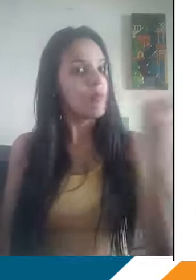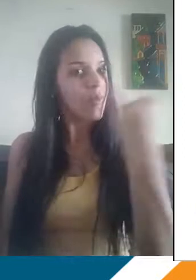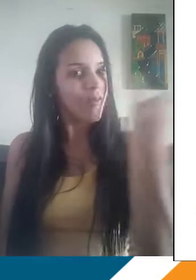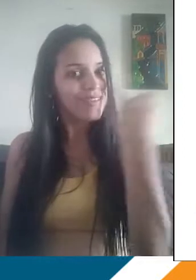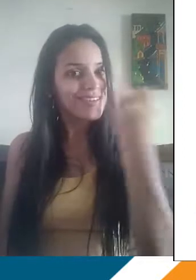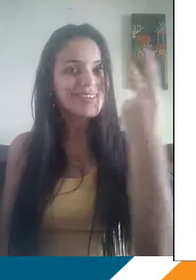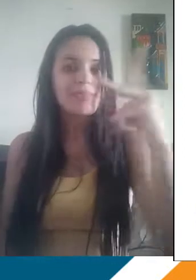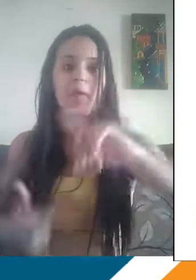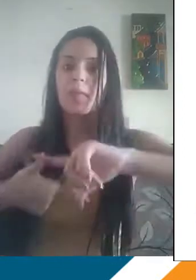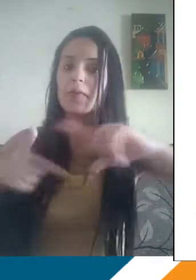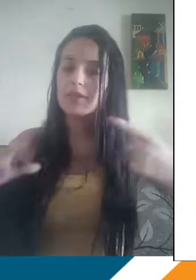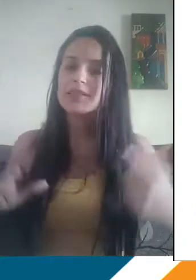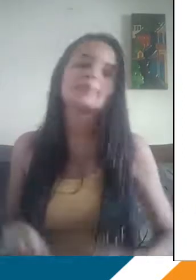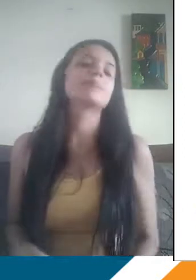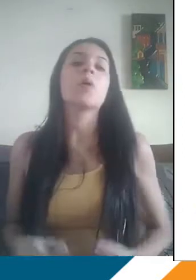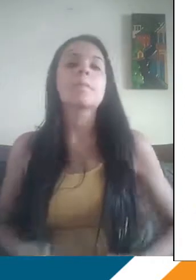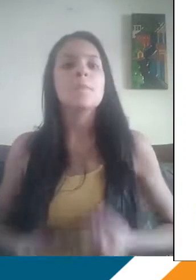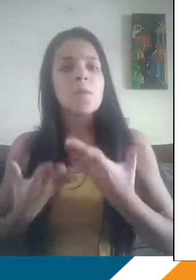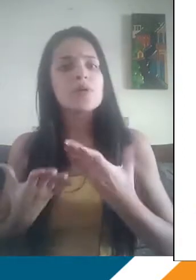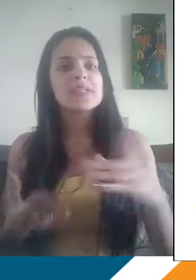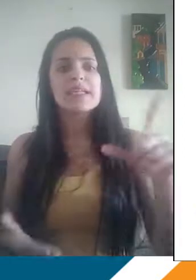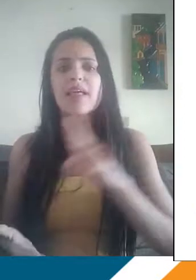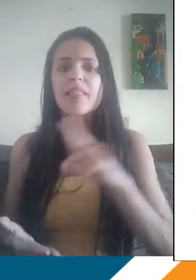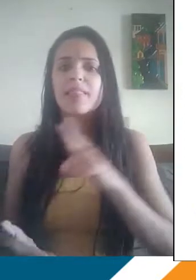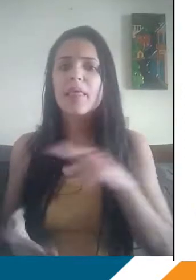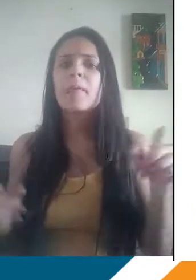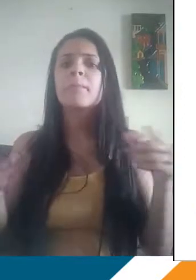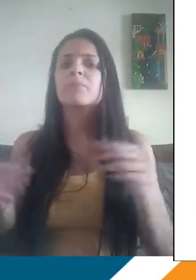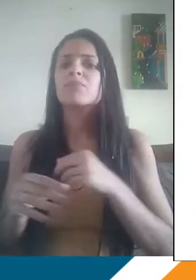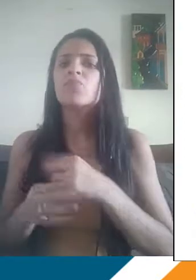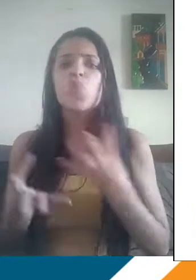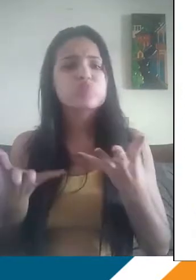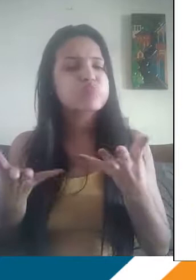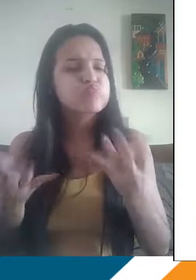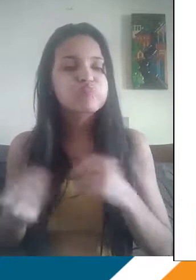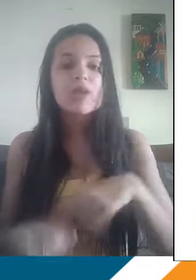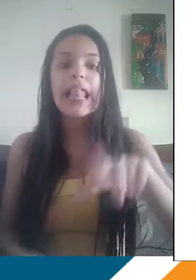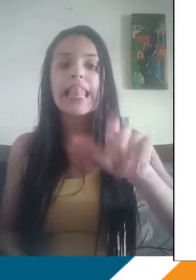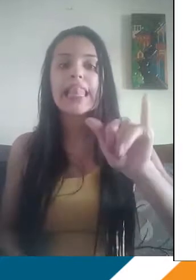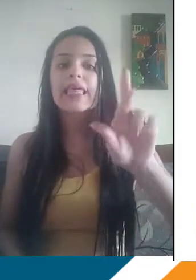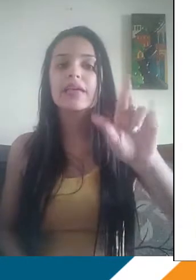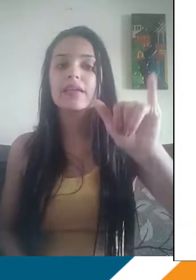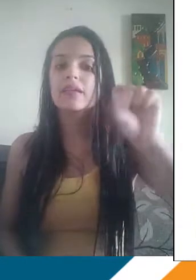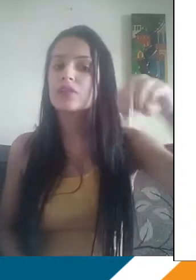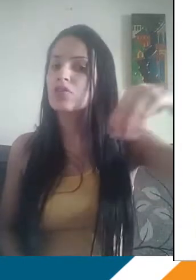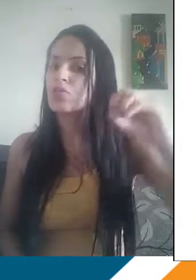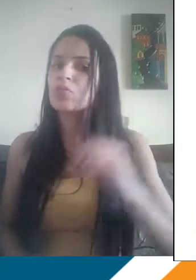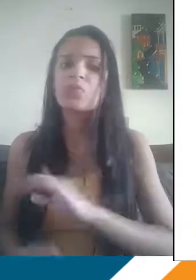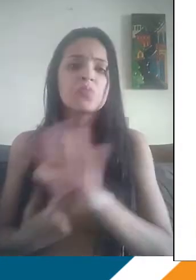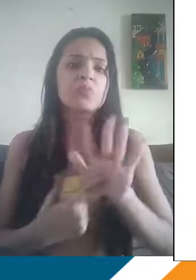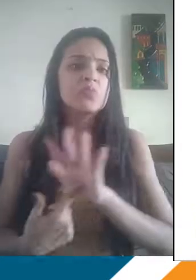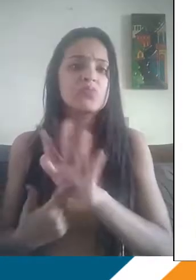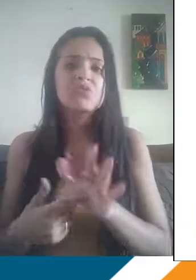A poesia de Bandeira era repleta de lirismo e abordava assuntos muito diversificados,